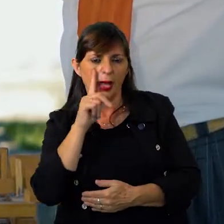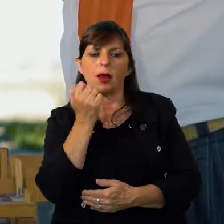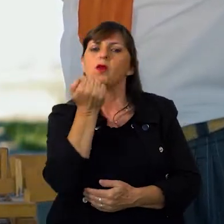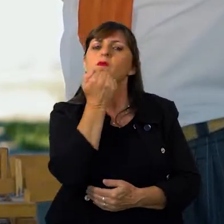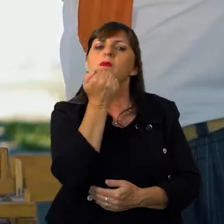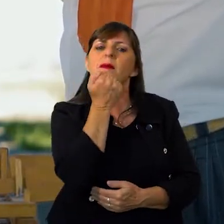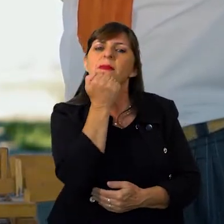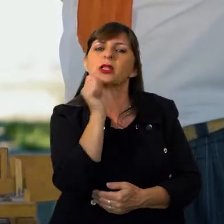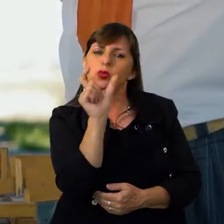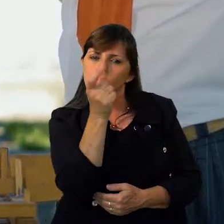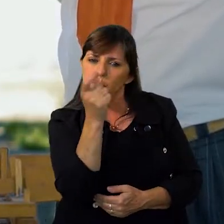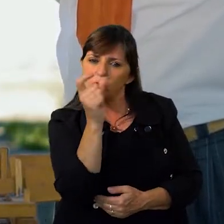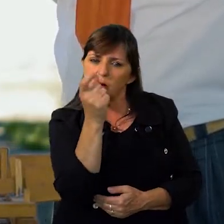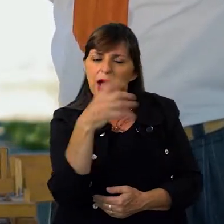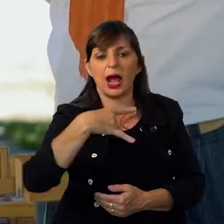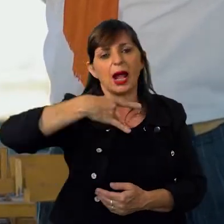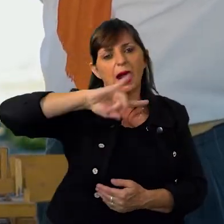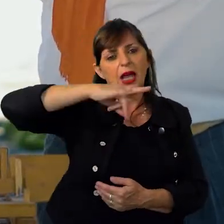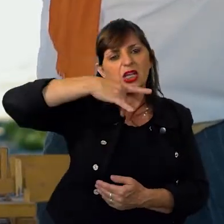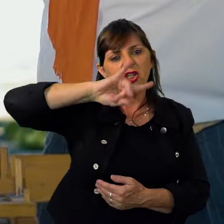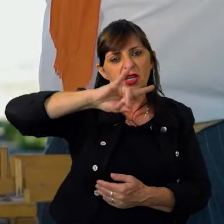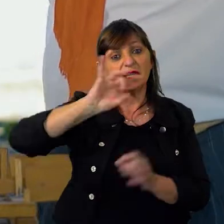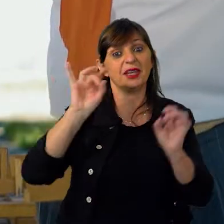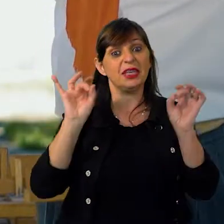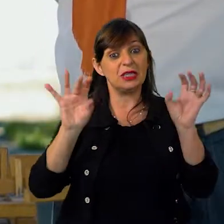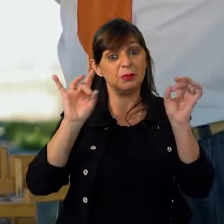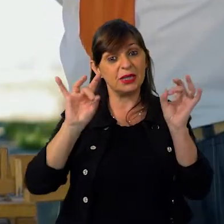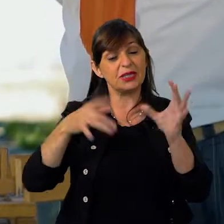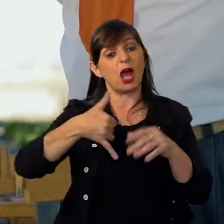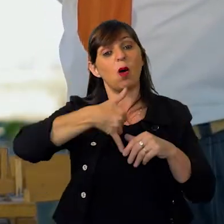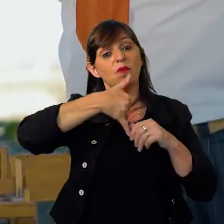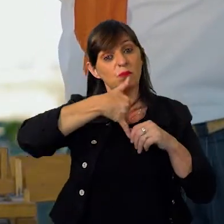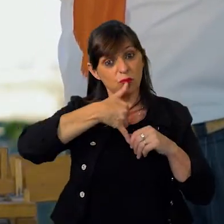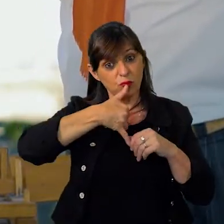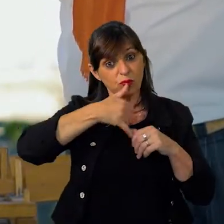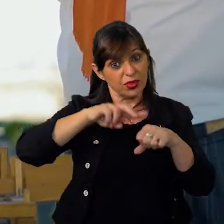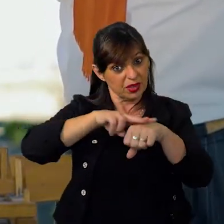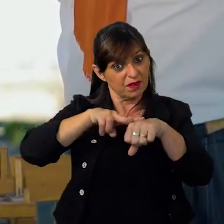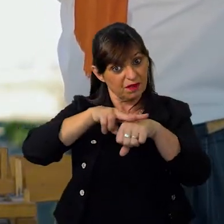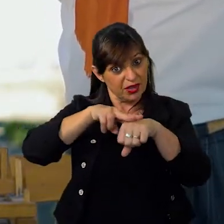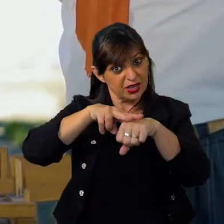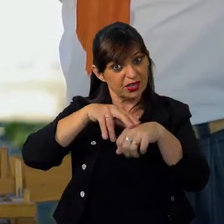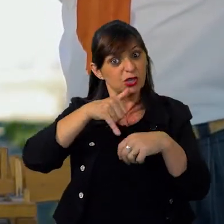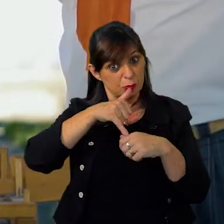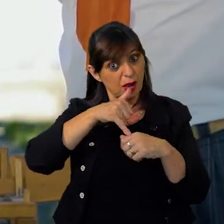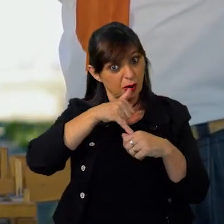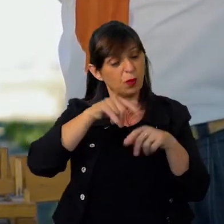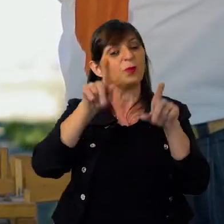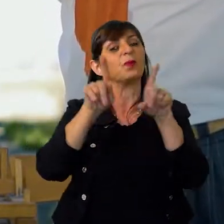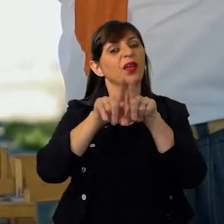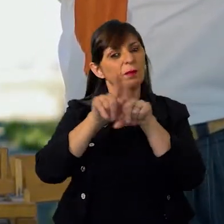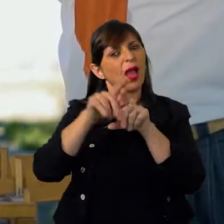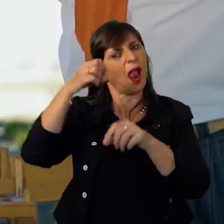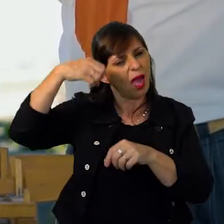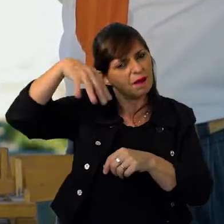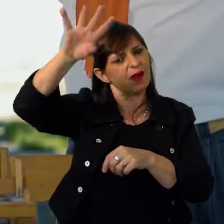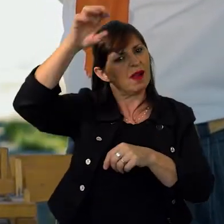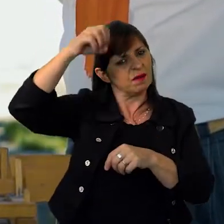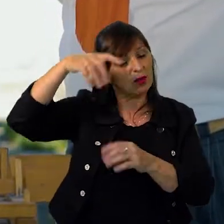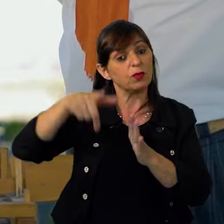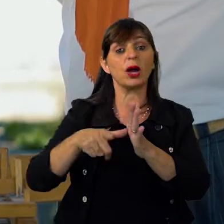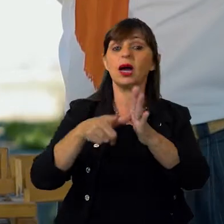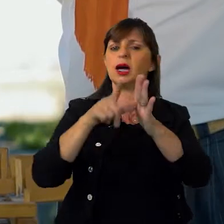cachaça e especialmente a erva-mate cancheada que era produzida aqui na região portanto antes da